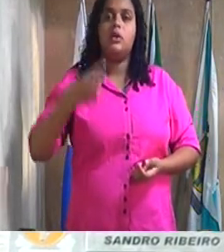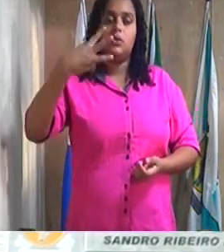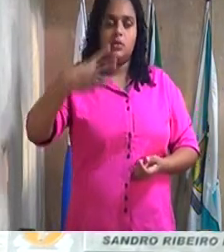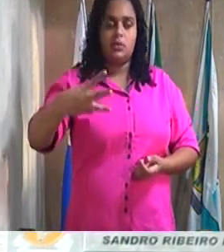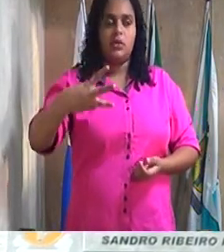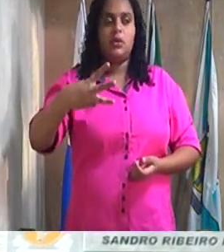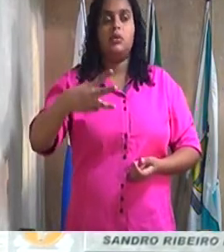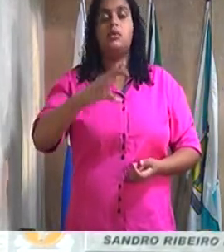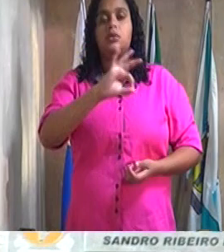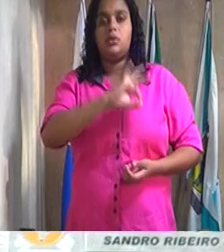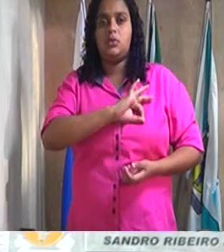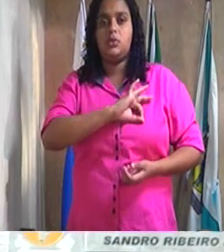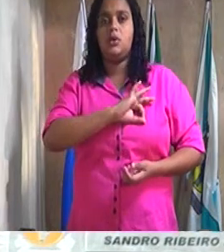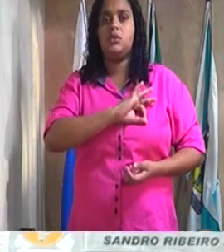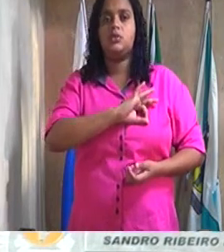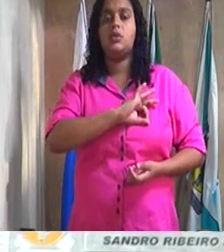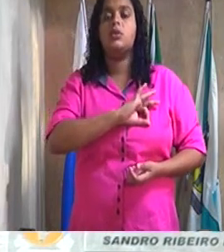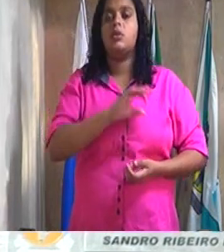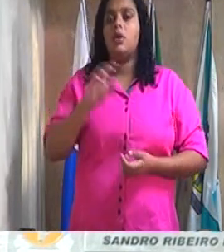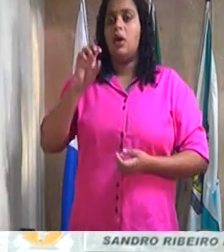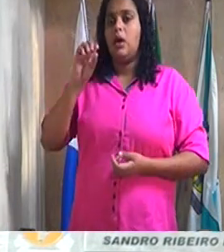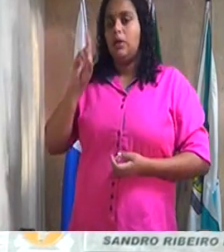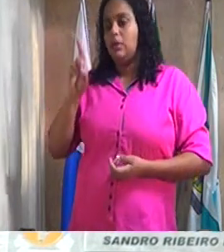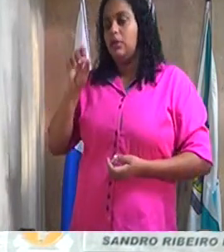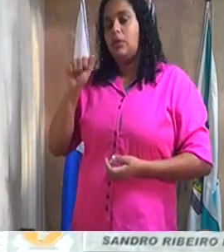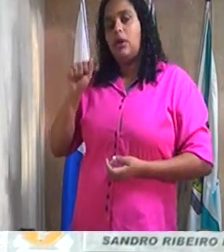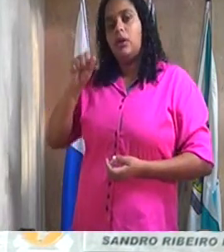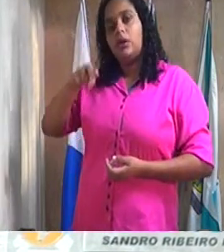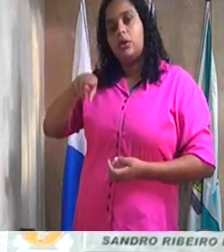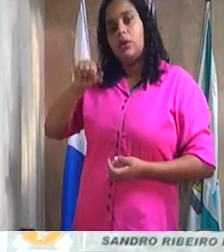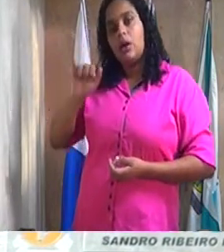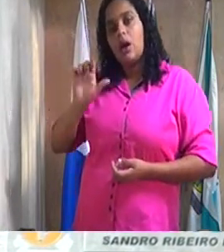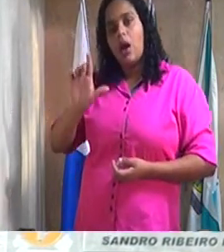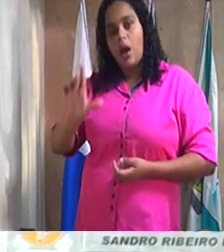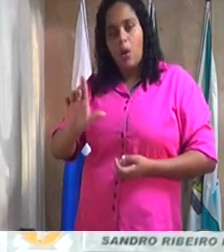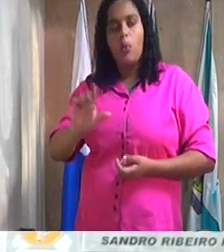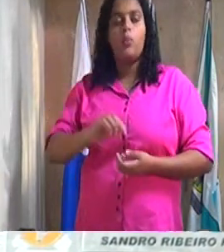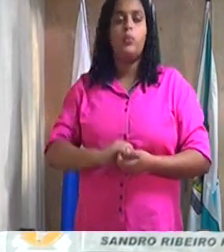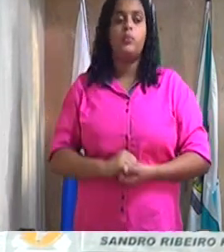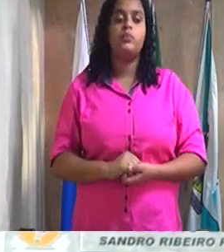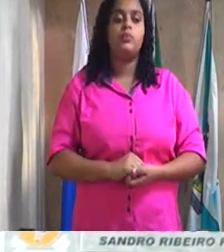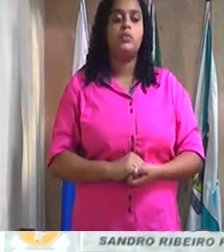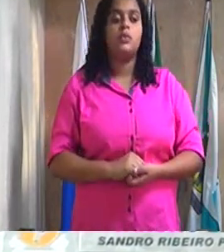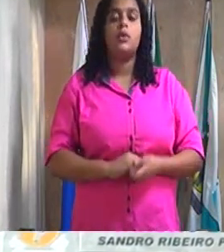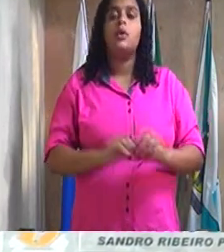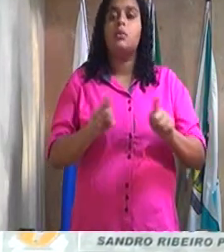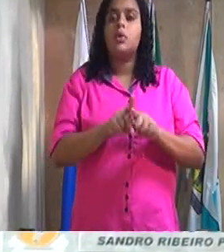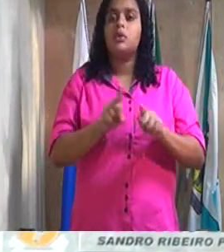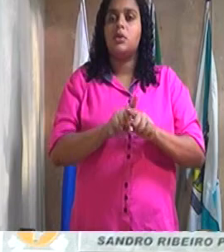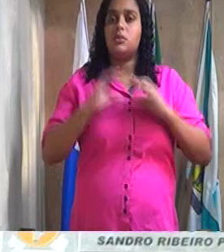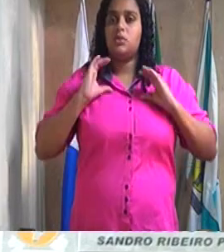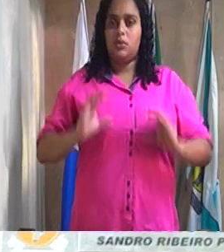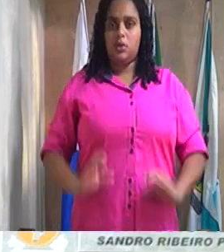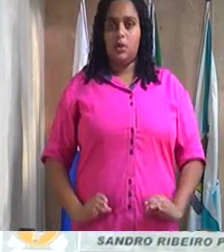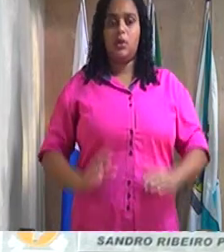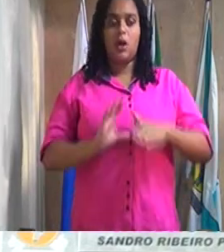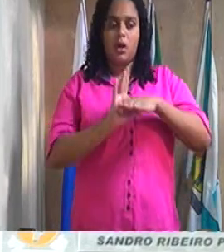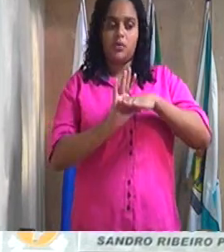do Exército Brasileiro, Daniel Silva Dantas, título de cidadania Duque